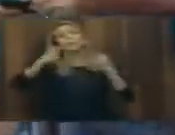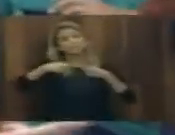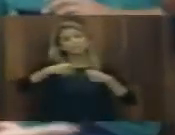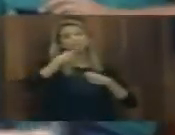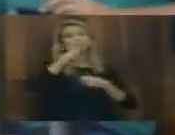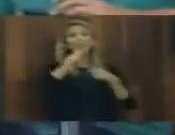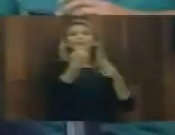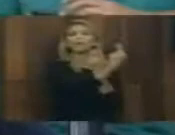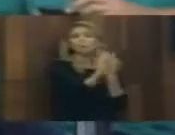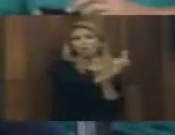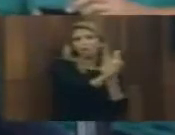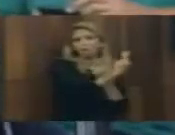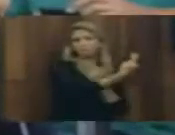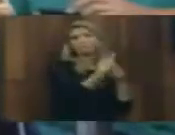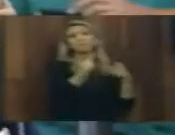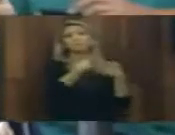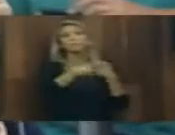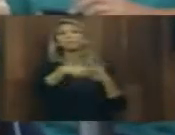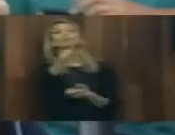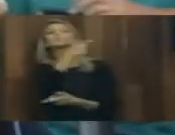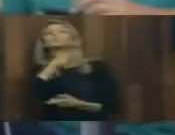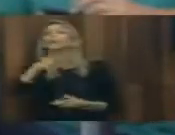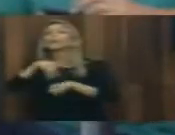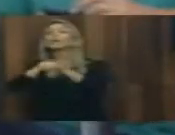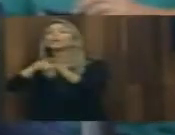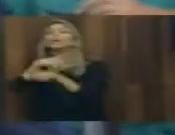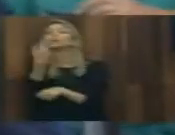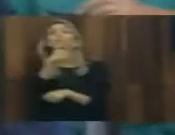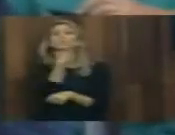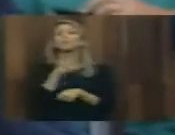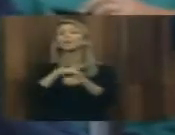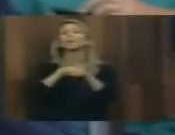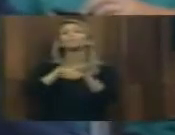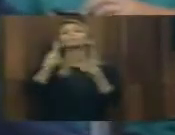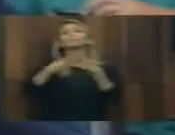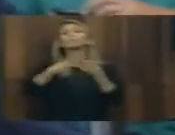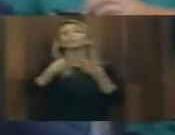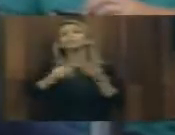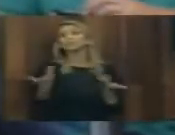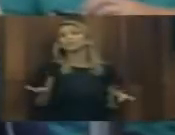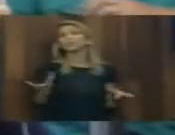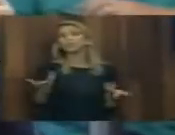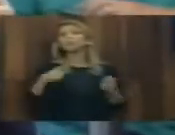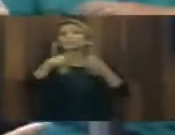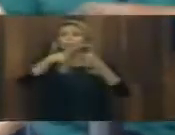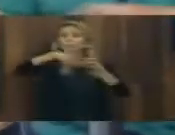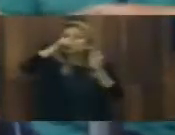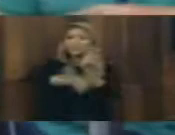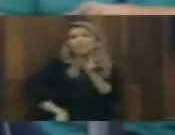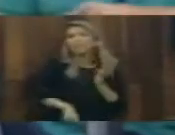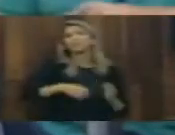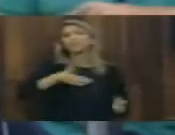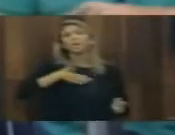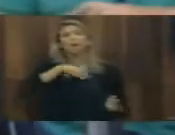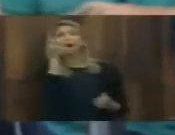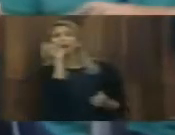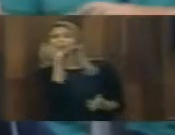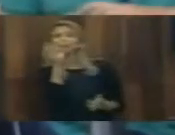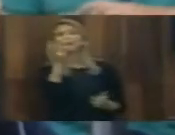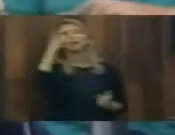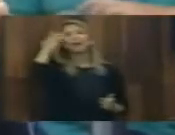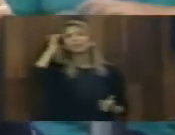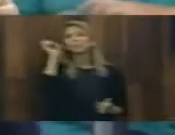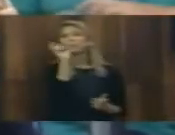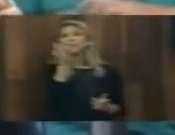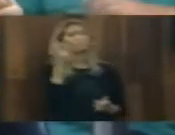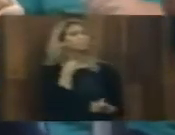falando, Blau Blau. Por que não o diálogo? Por que sim o veto? Eu acho essa palavra, ela não deveria nem